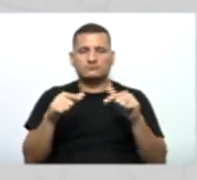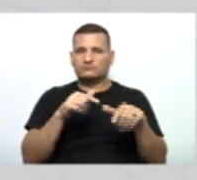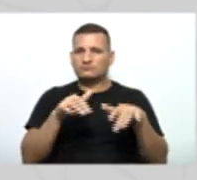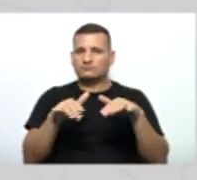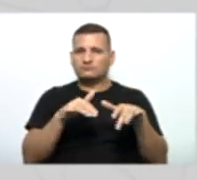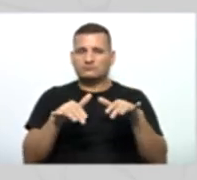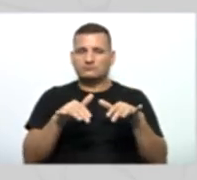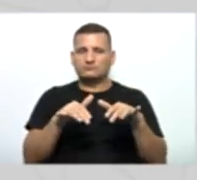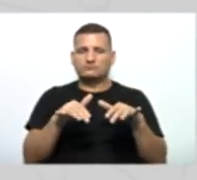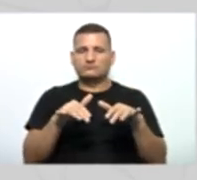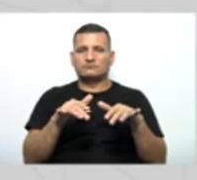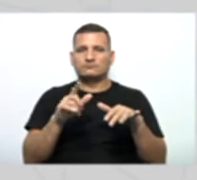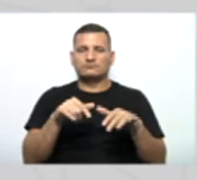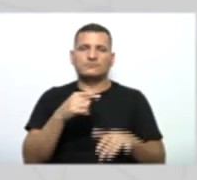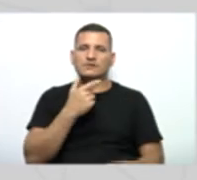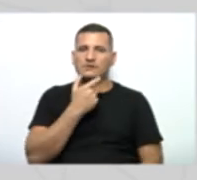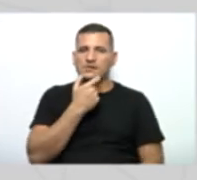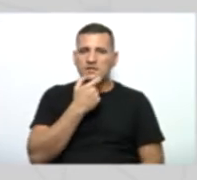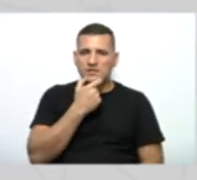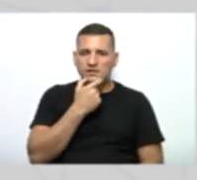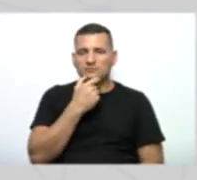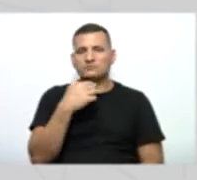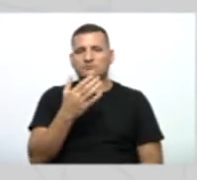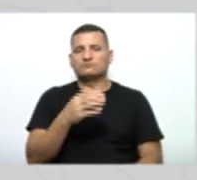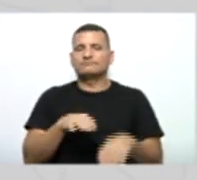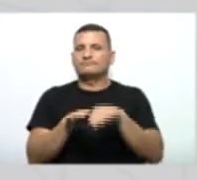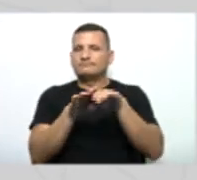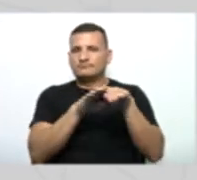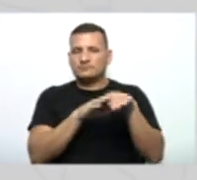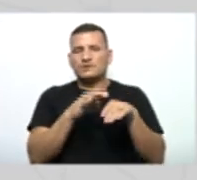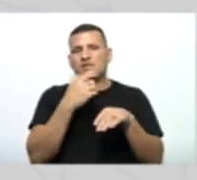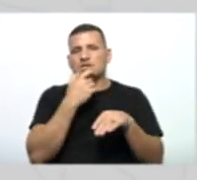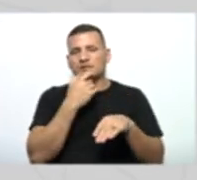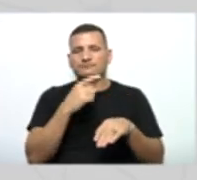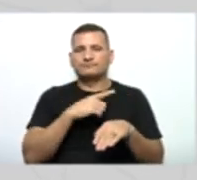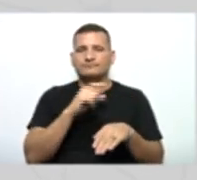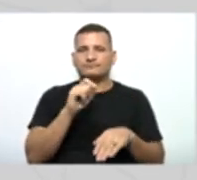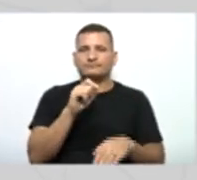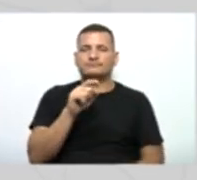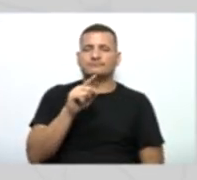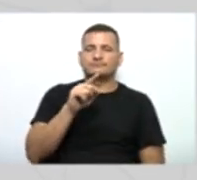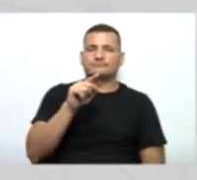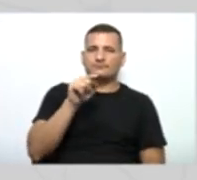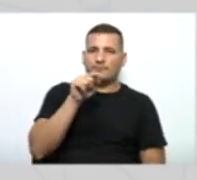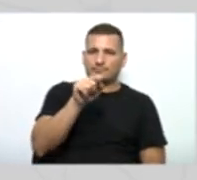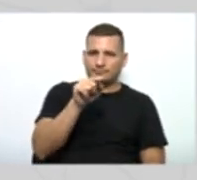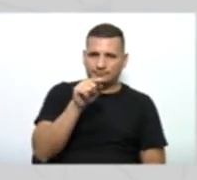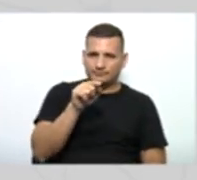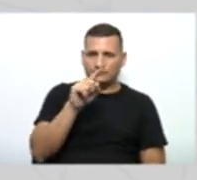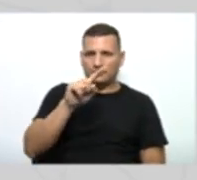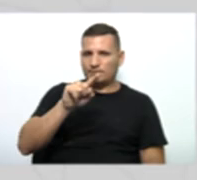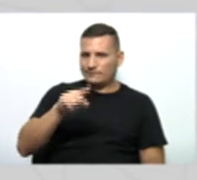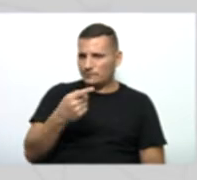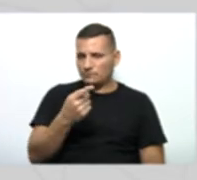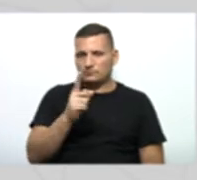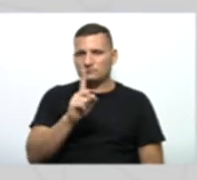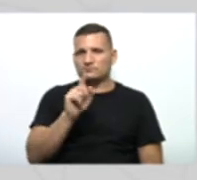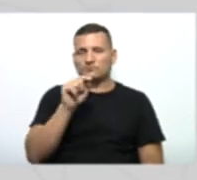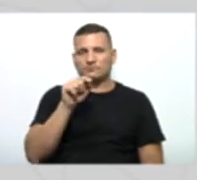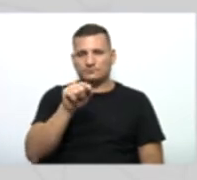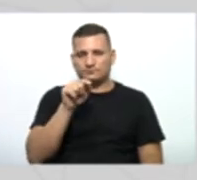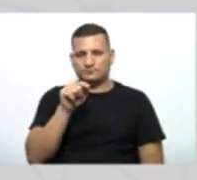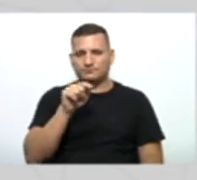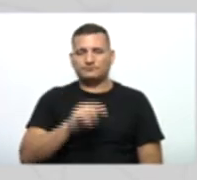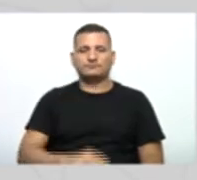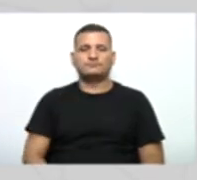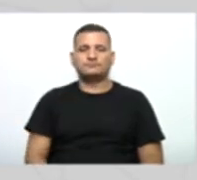são advindas do inglês. Então, os padrões em inglês requerem a separação de casa decimal por ponto. Beleza? Mas,